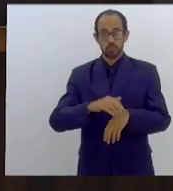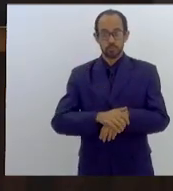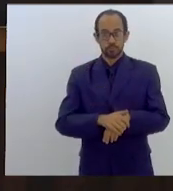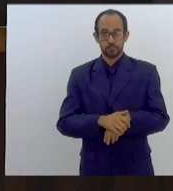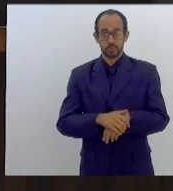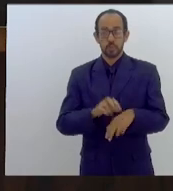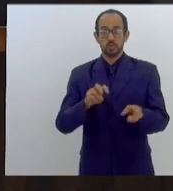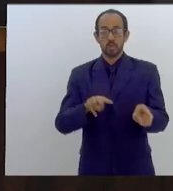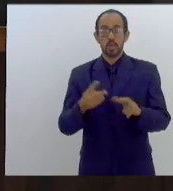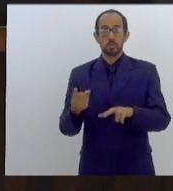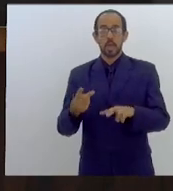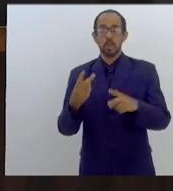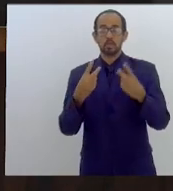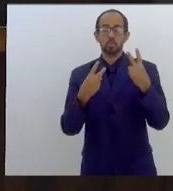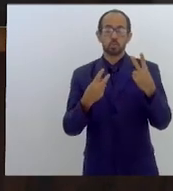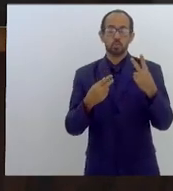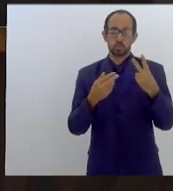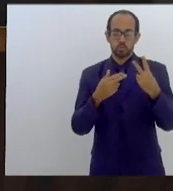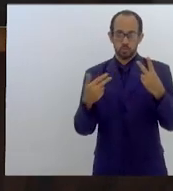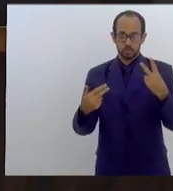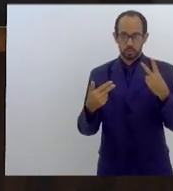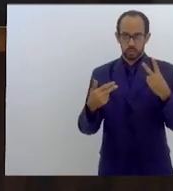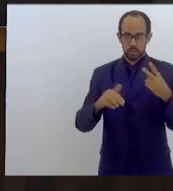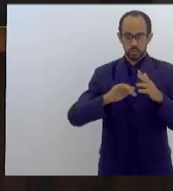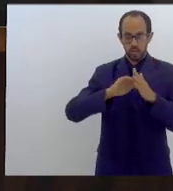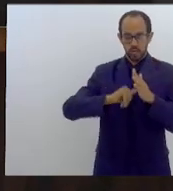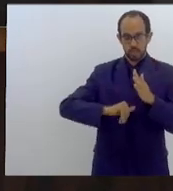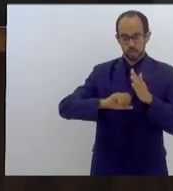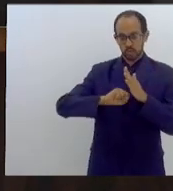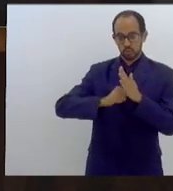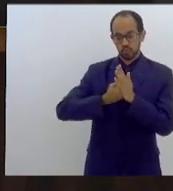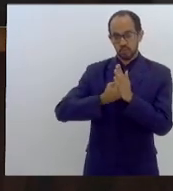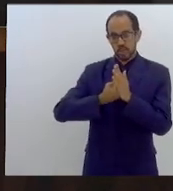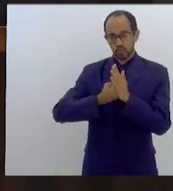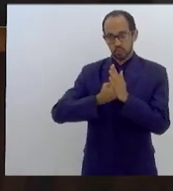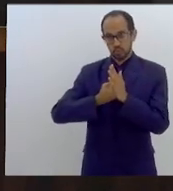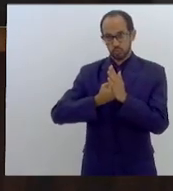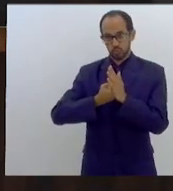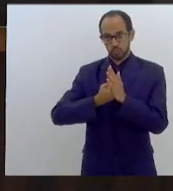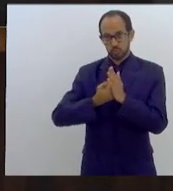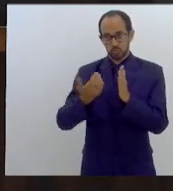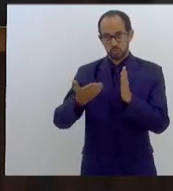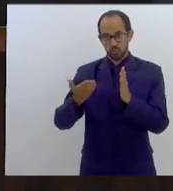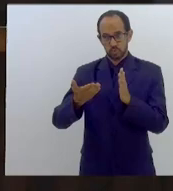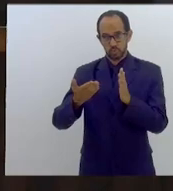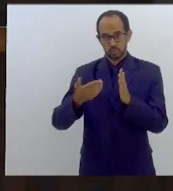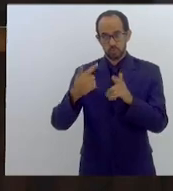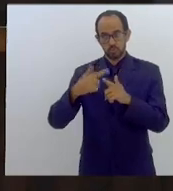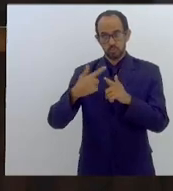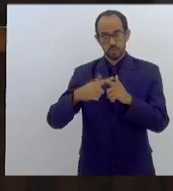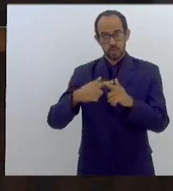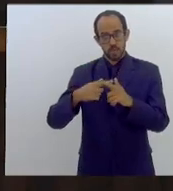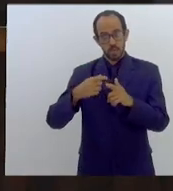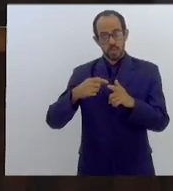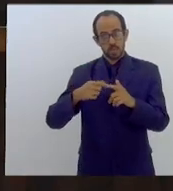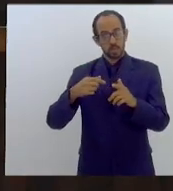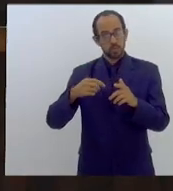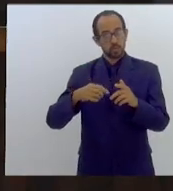duas questões, para que a gente possa retirar os vetos da pauta, porque do jeito que está aqui, todos os vetos serão